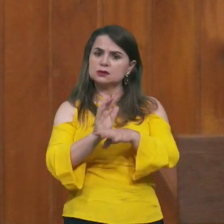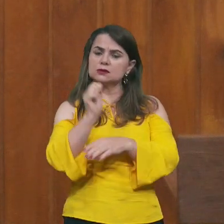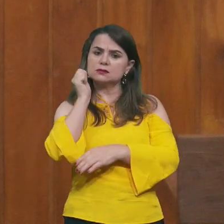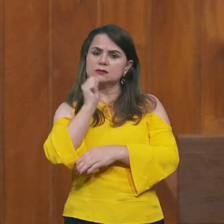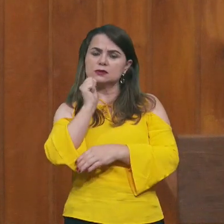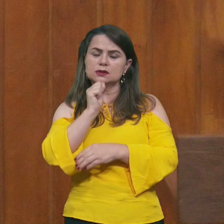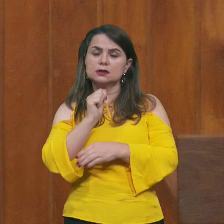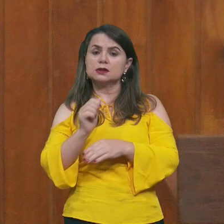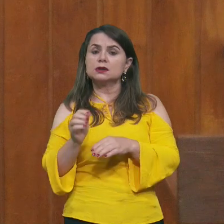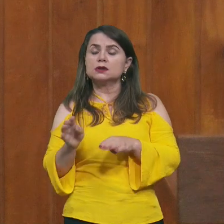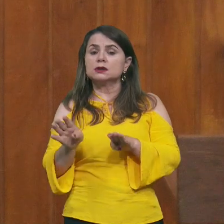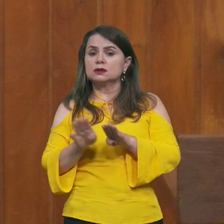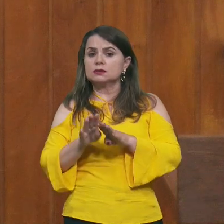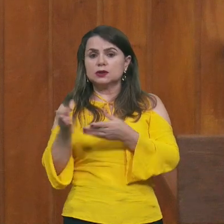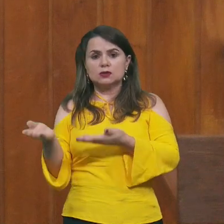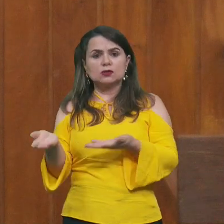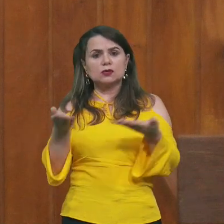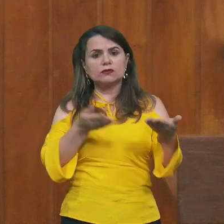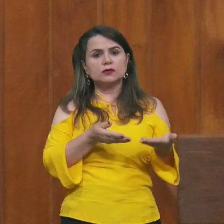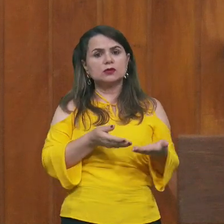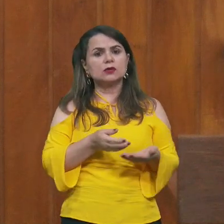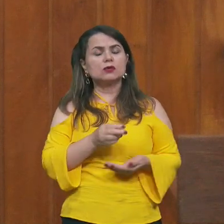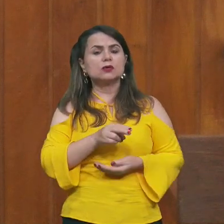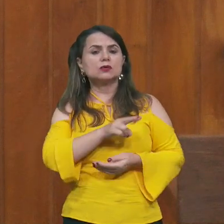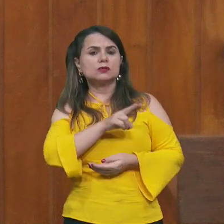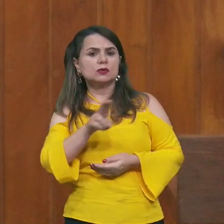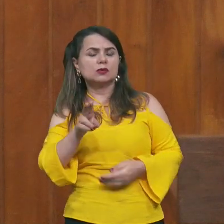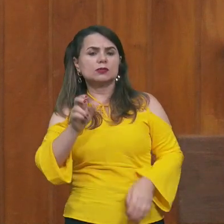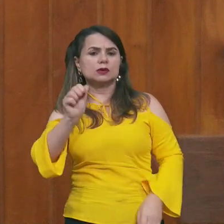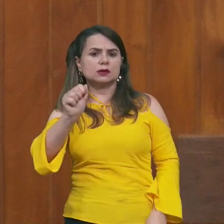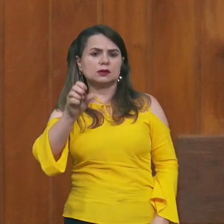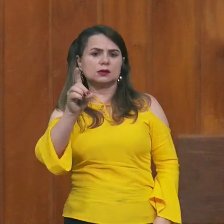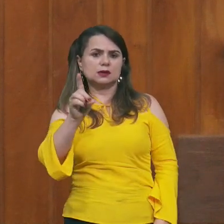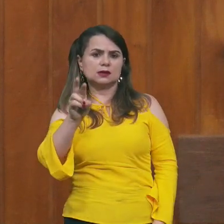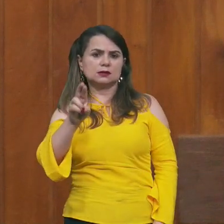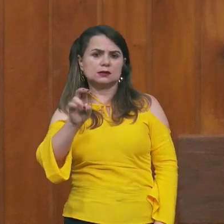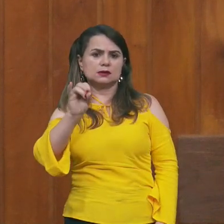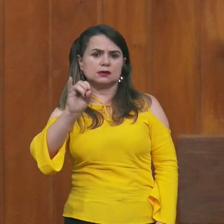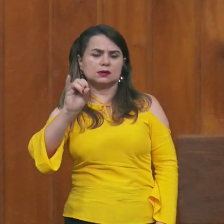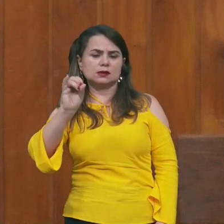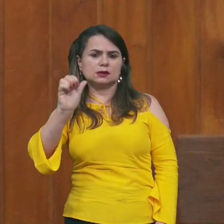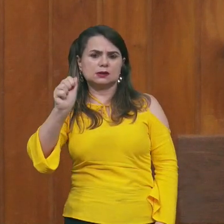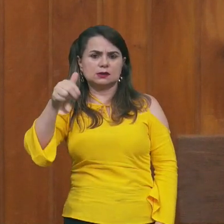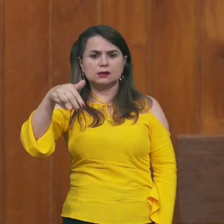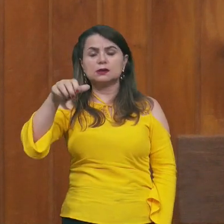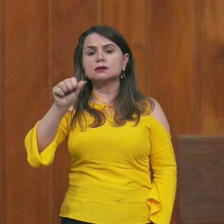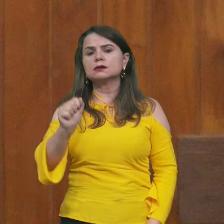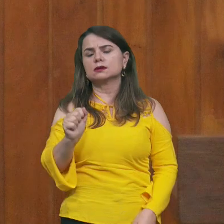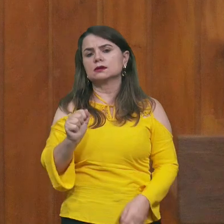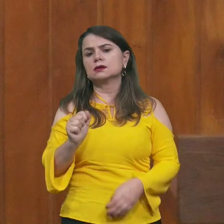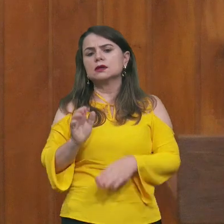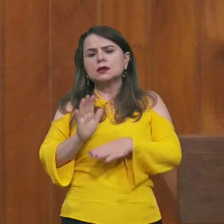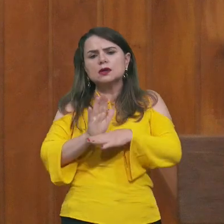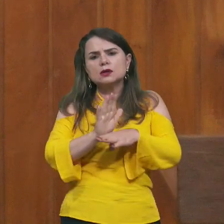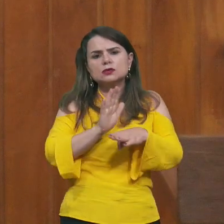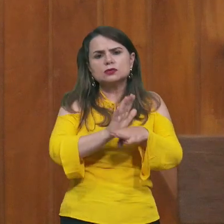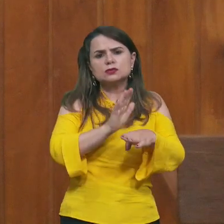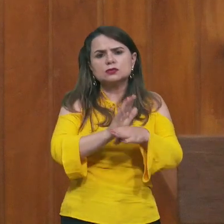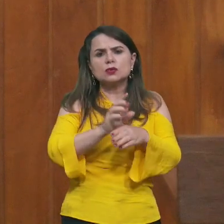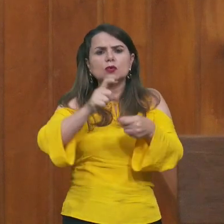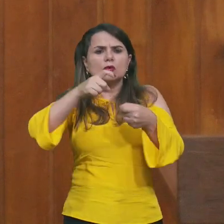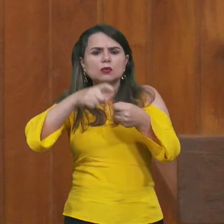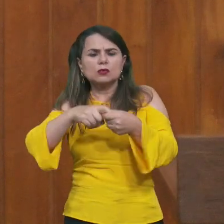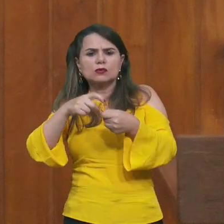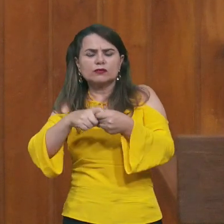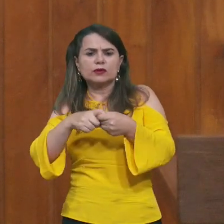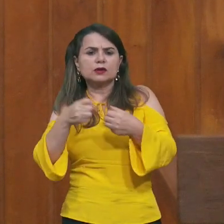doutora Adriana Tognoli, que atua desde então como nossa coordenadora, buscando parcerias, convênios e aprimorando cada vez mais